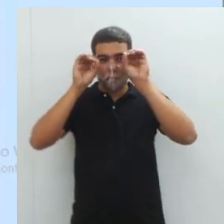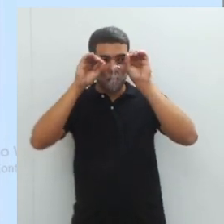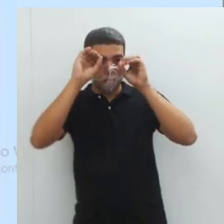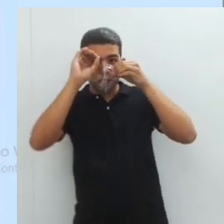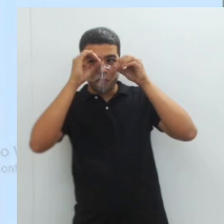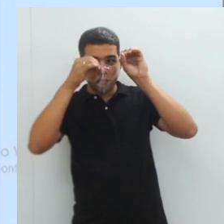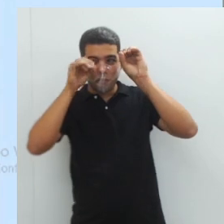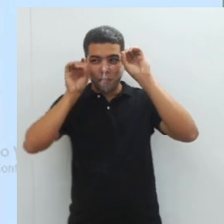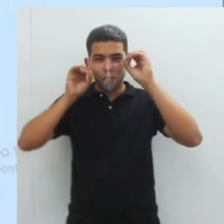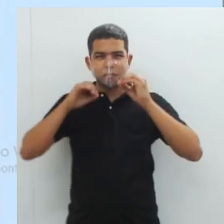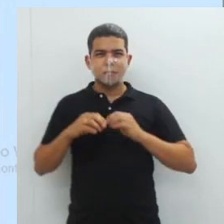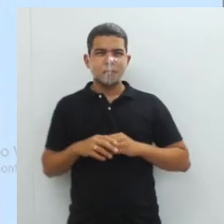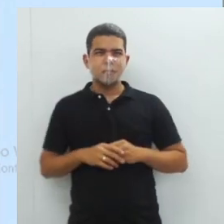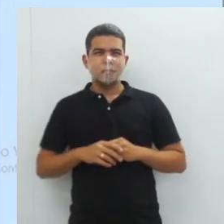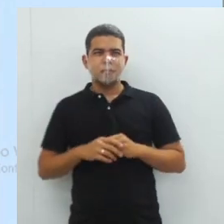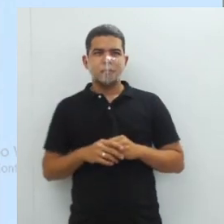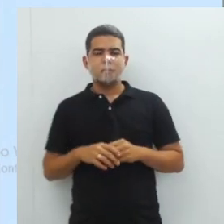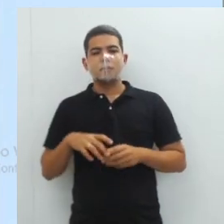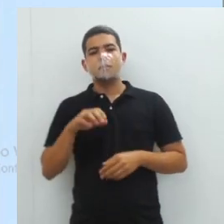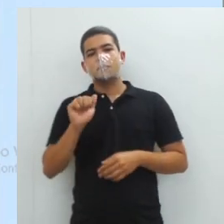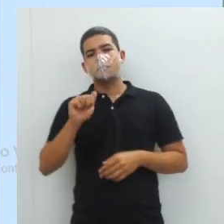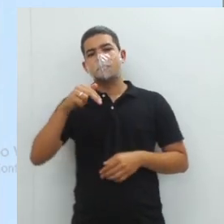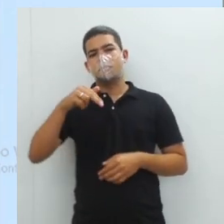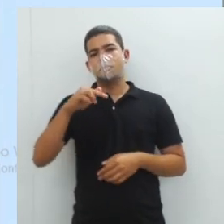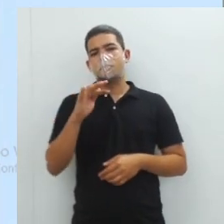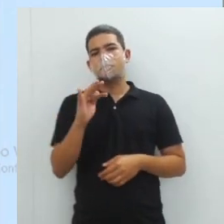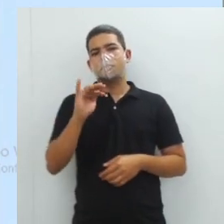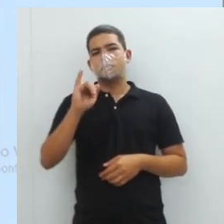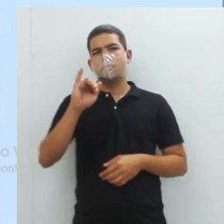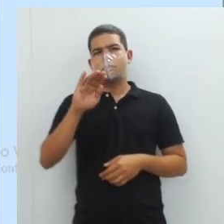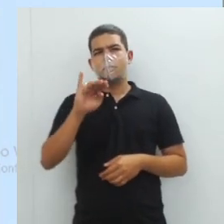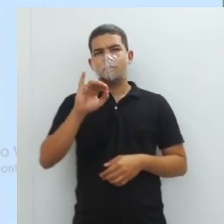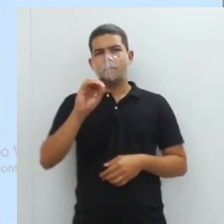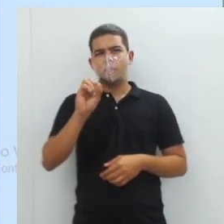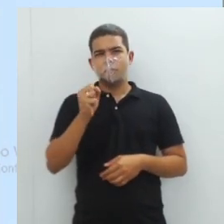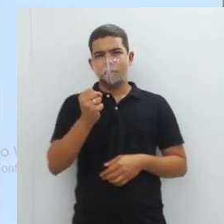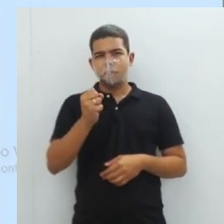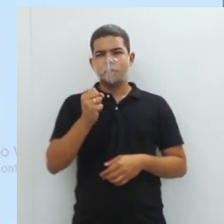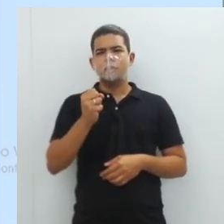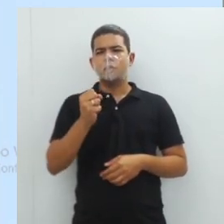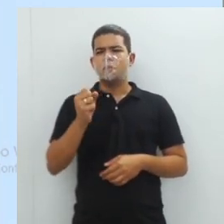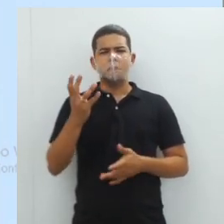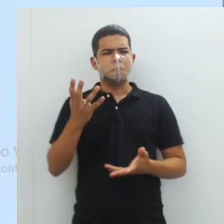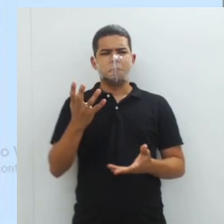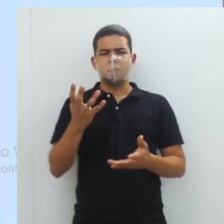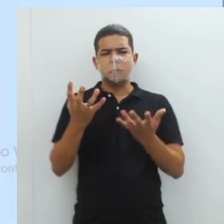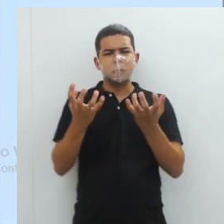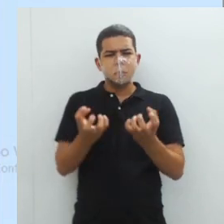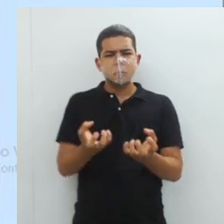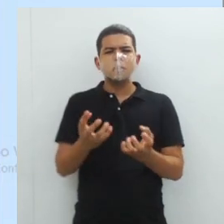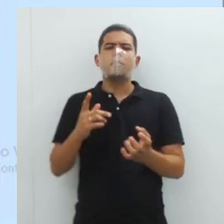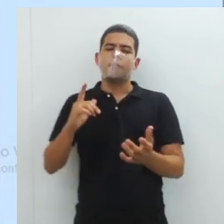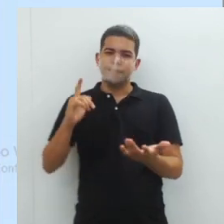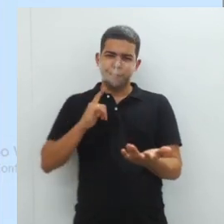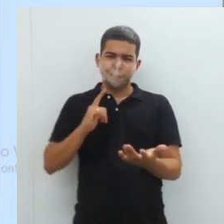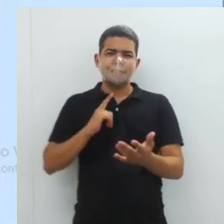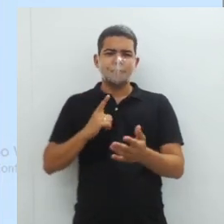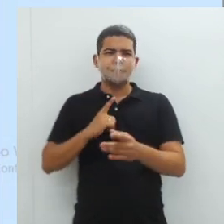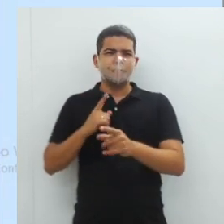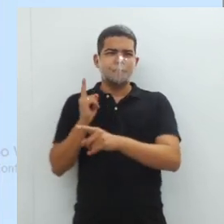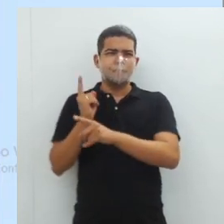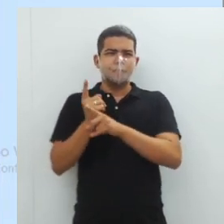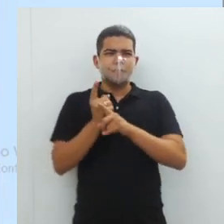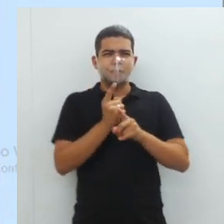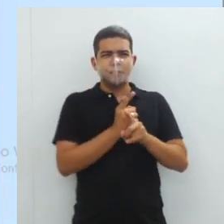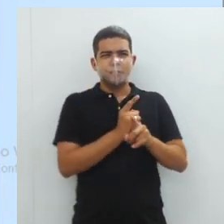vegetação. Os anfíbios, mesmo nossa região sendo seca, ela ainda encontra uma grande quantidade de variação de espécies de anfíbios. São